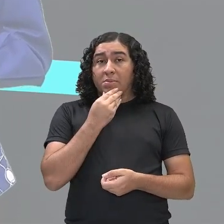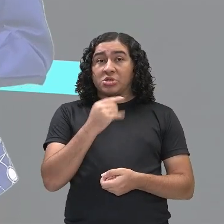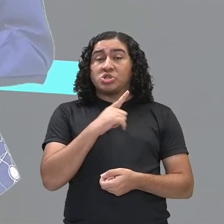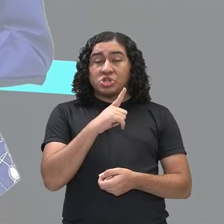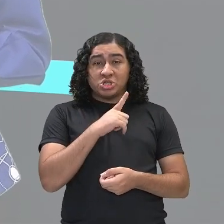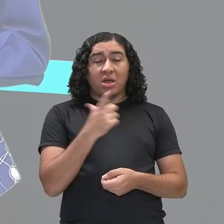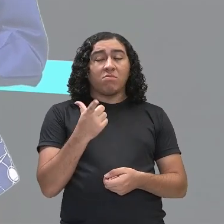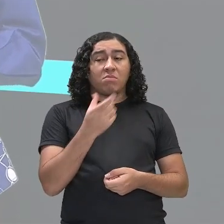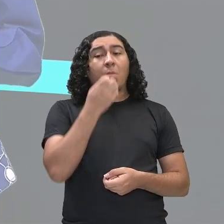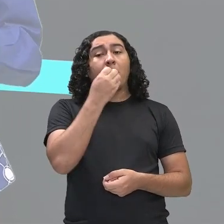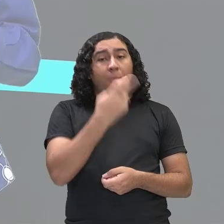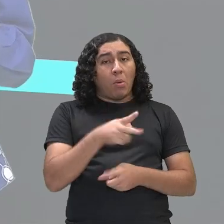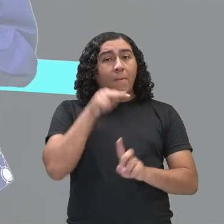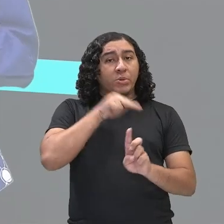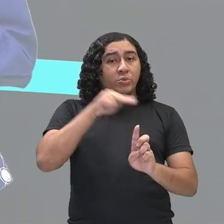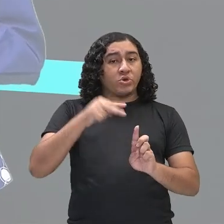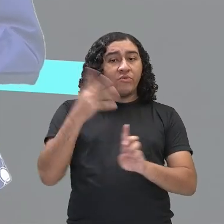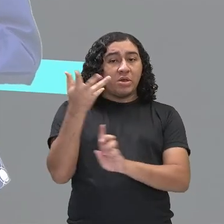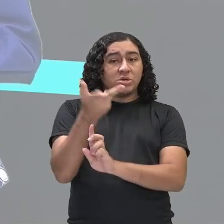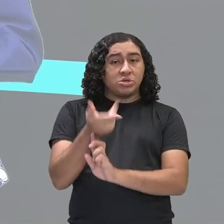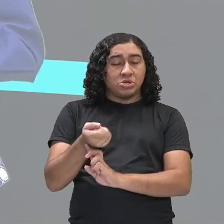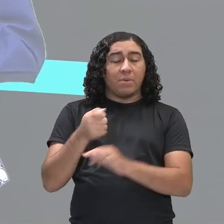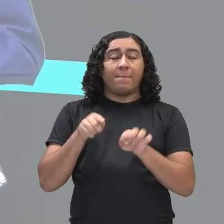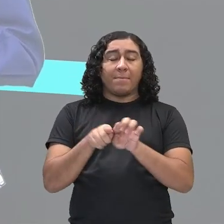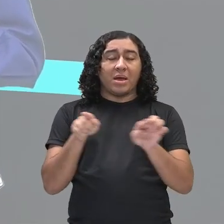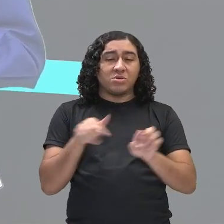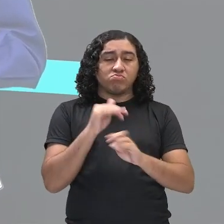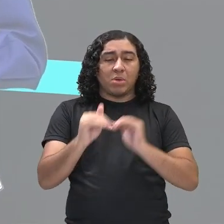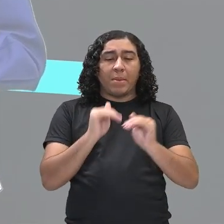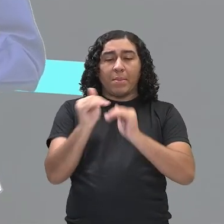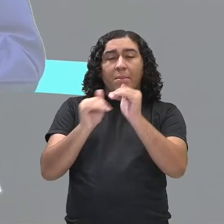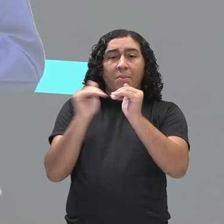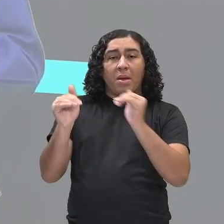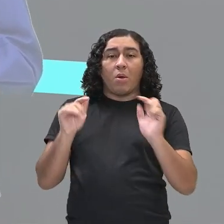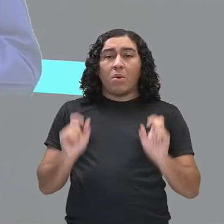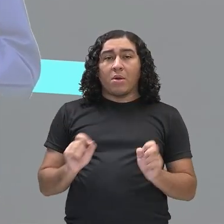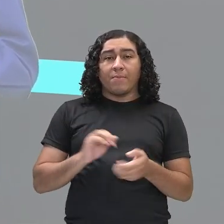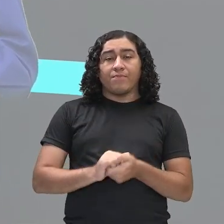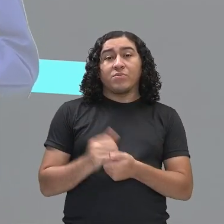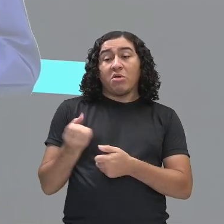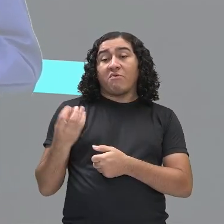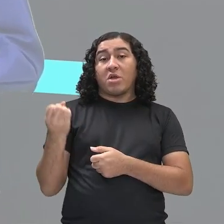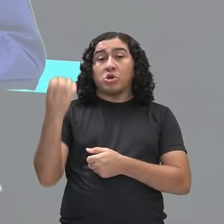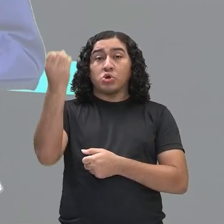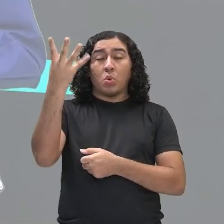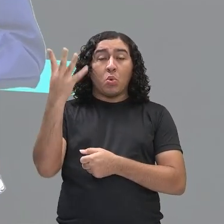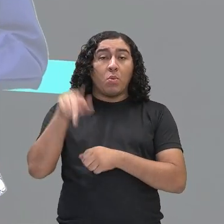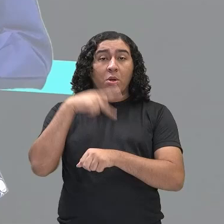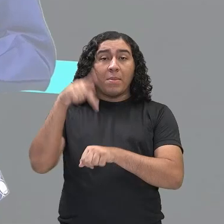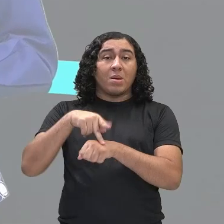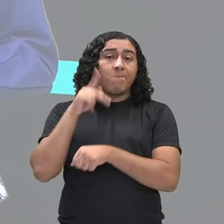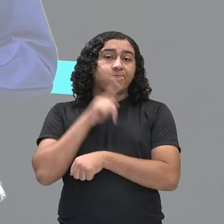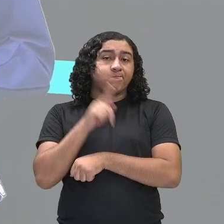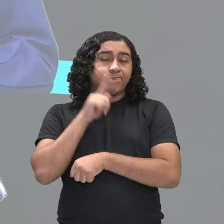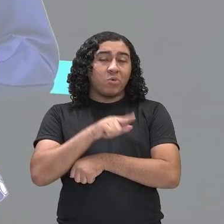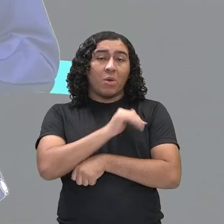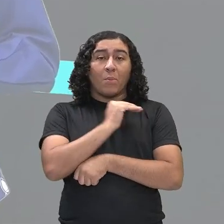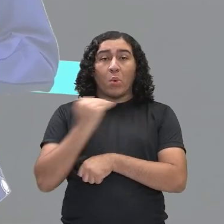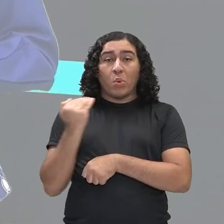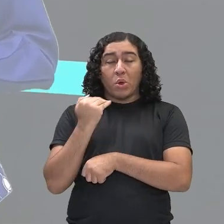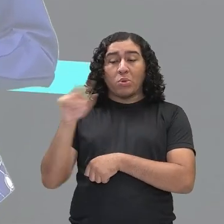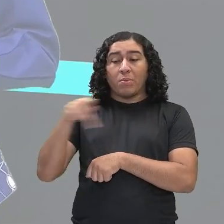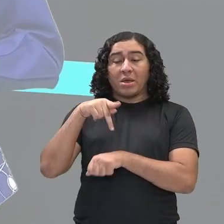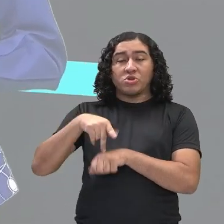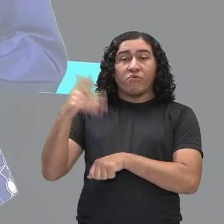artístico, mas com o tempo, né, ele foi para os Estados Unidos e faleceu na França